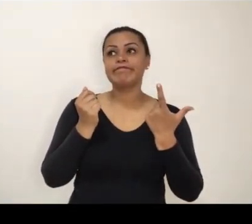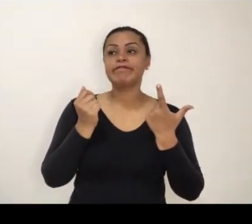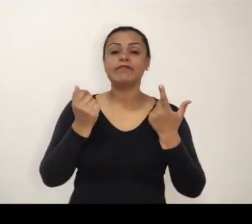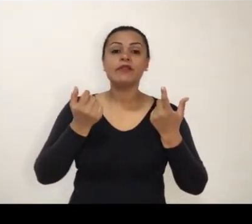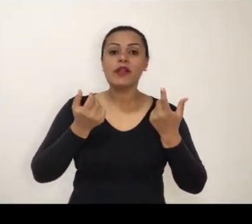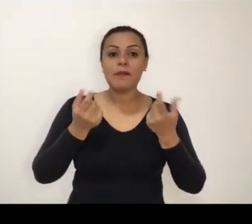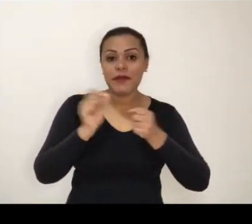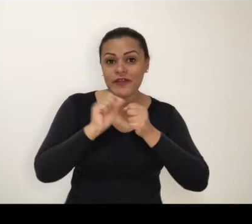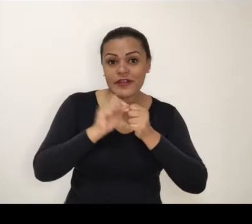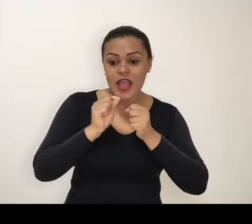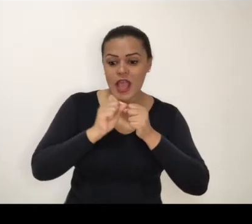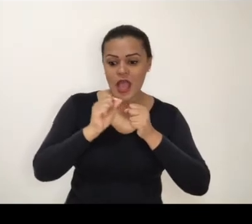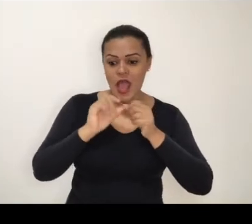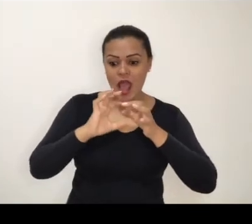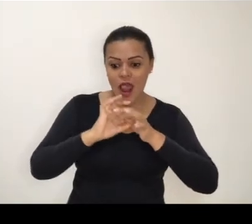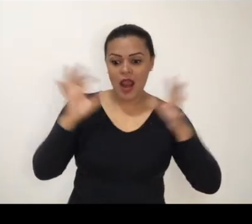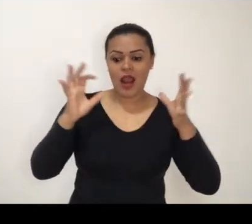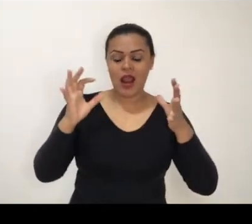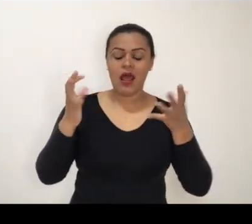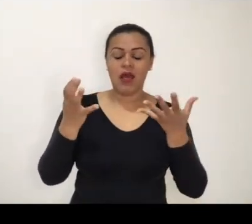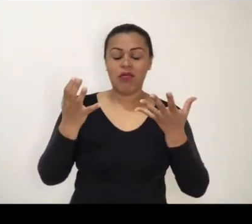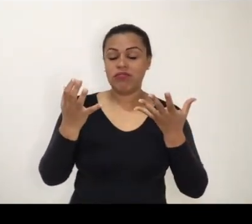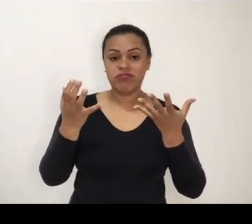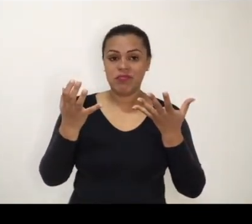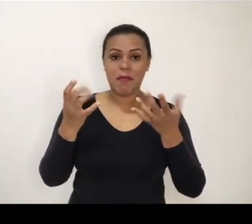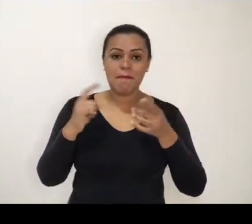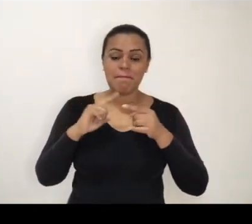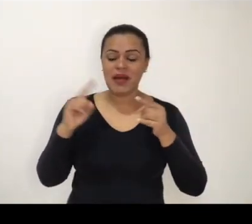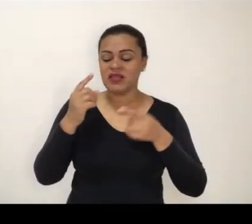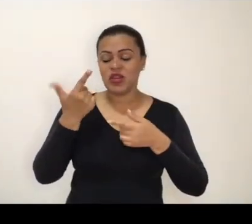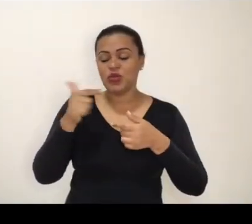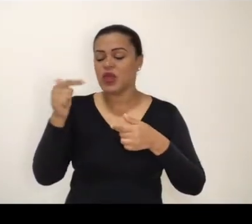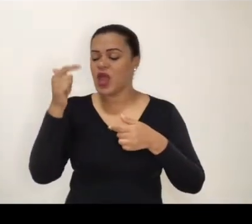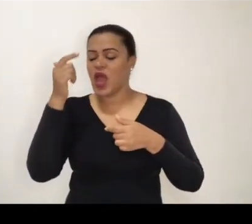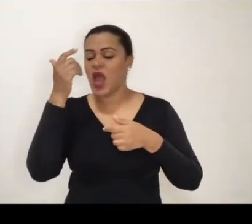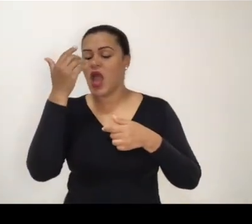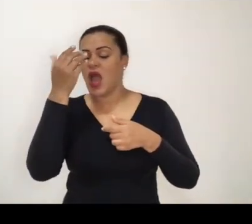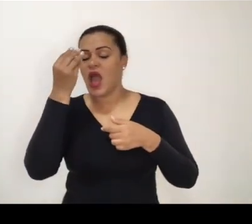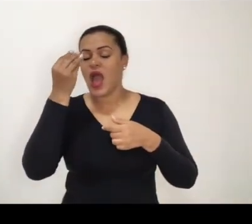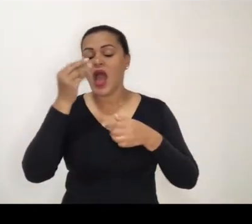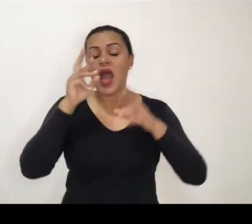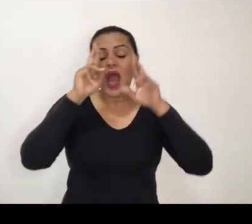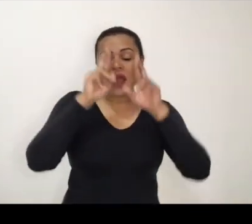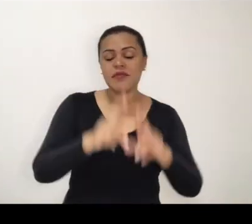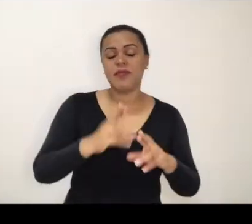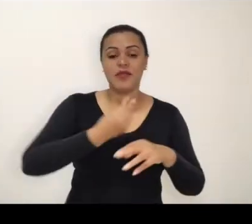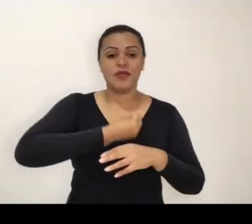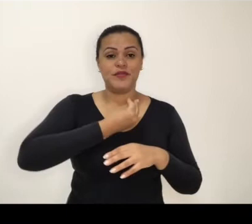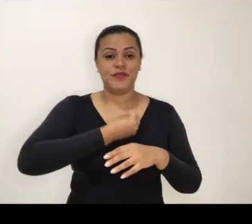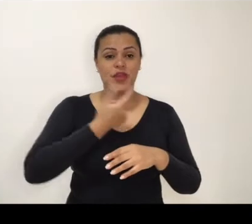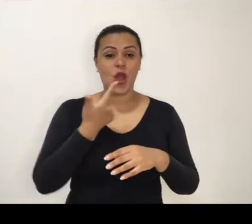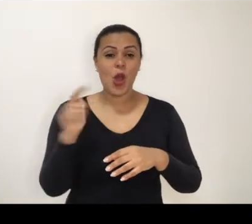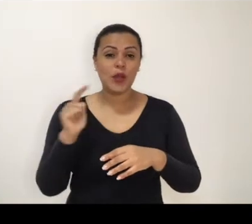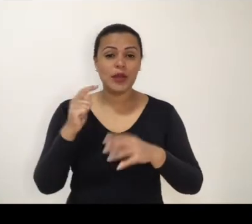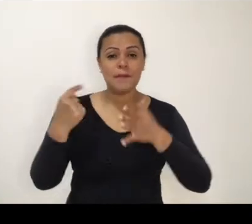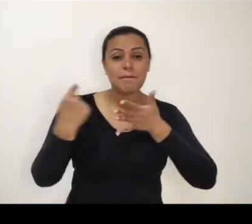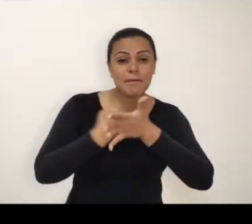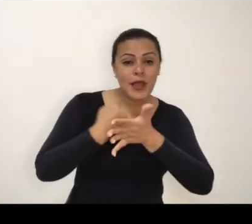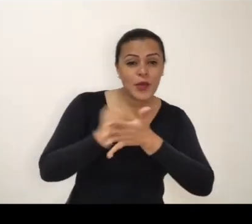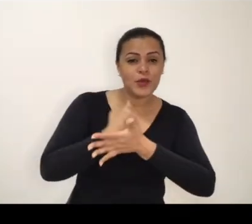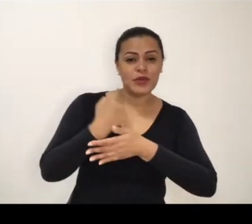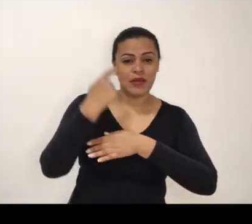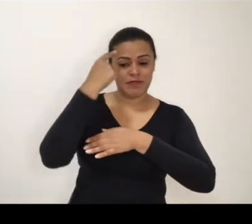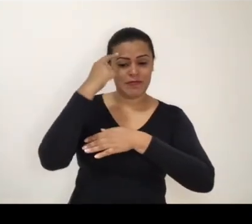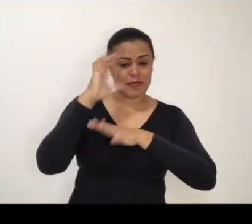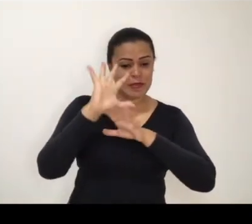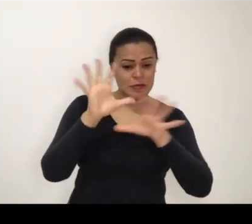qualquer coisa, né? E desrespeitar as vidas, assim. E outra pergunta que me vem, assim, nesse